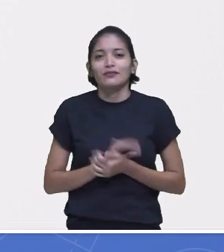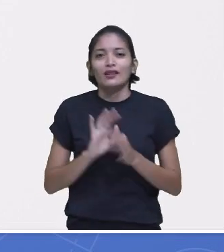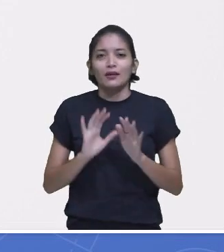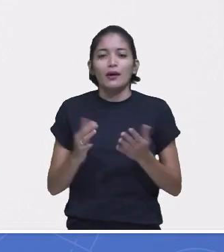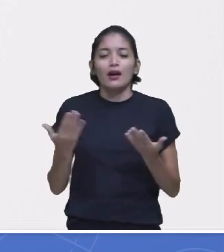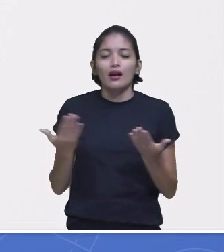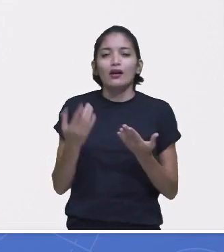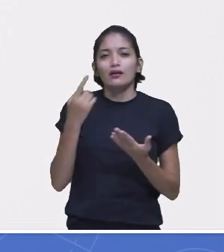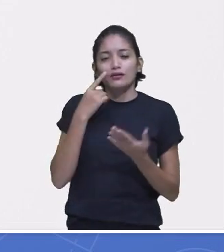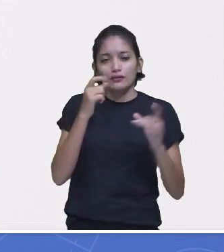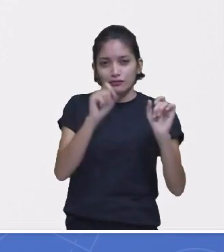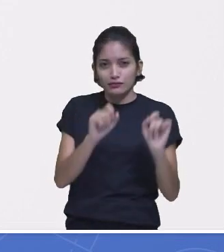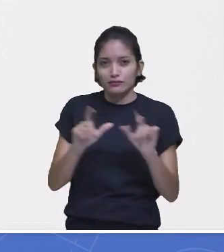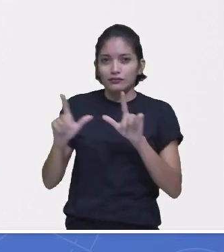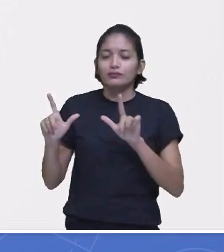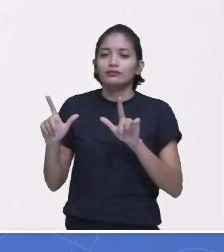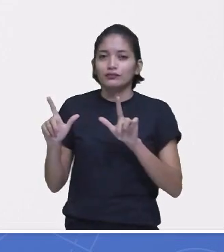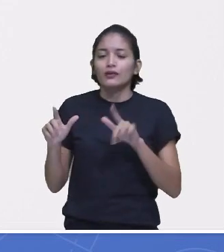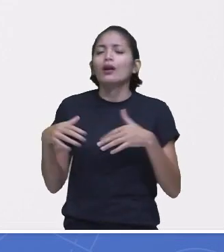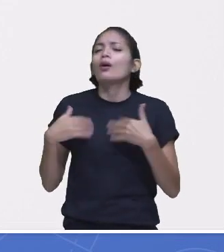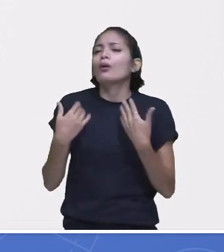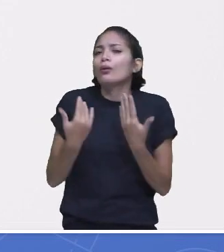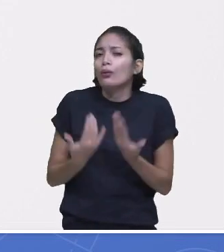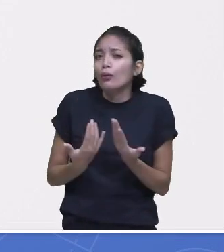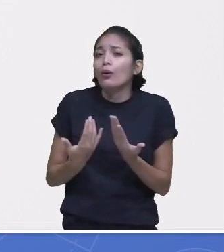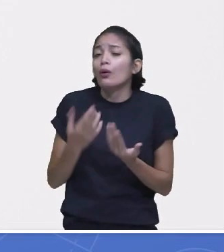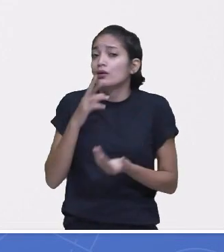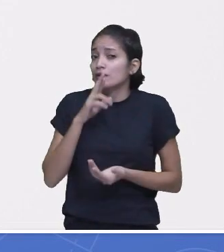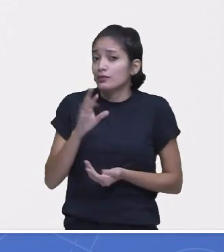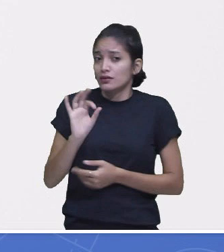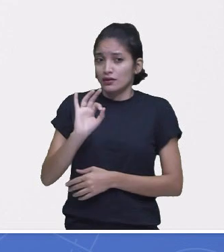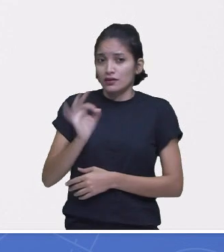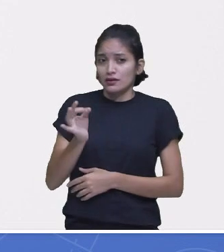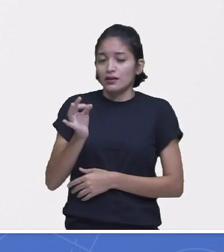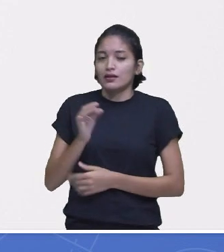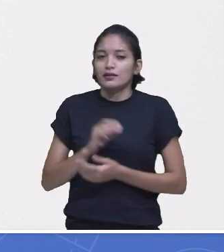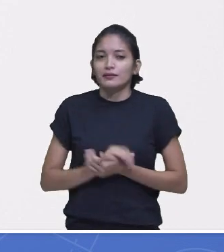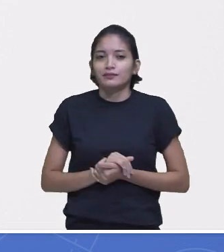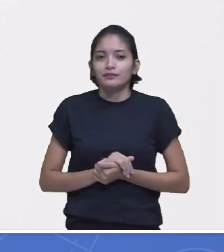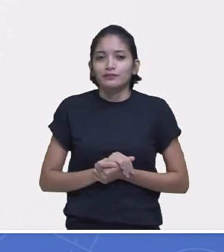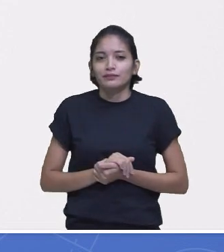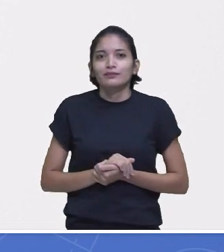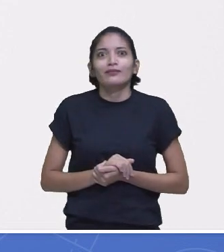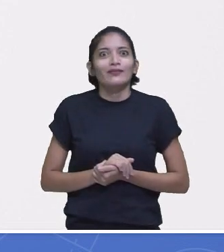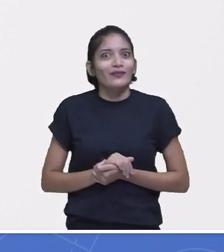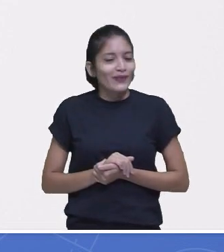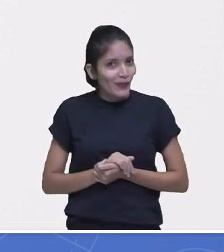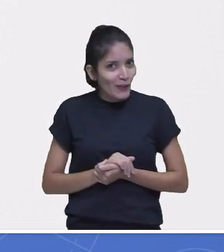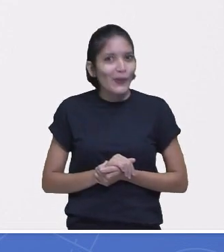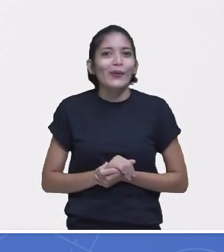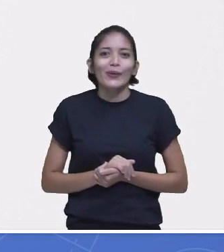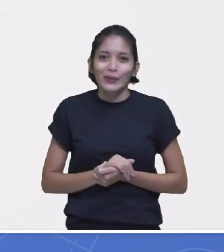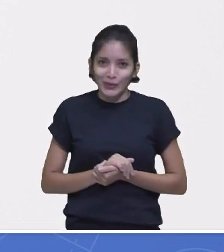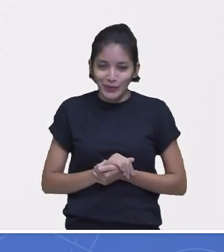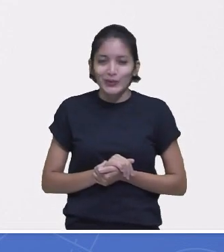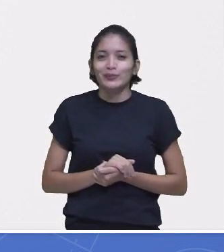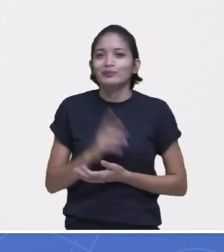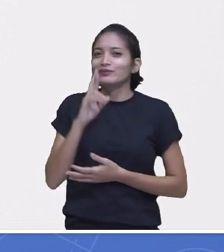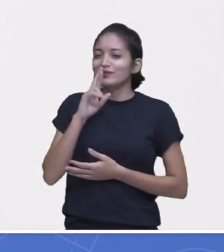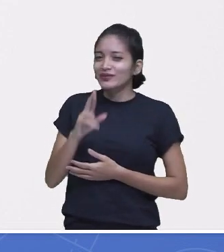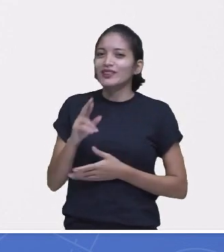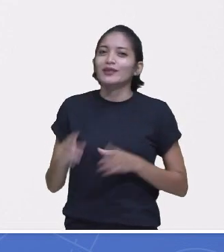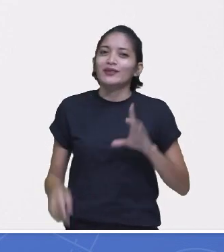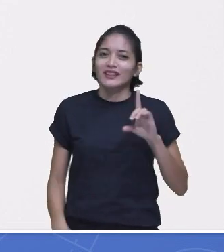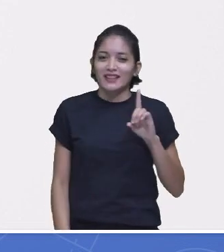chamar aqui para vocês, realmente, qual que é a alternativa correta e vamos ver o comentário. Opa! Alternativa